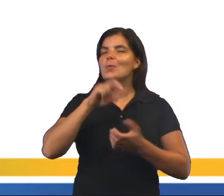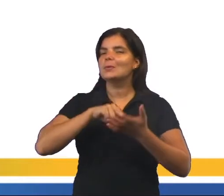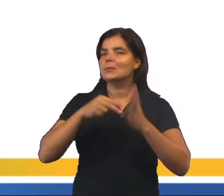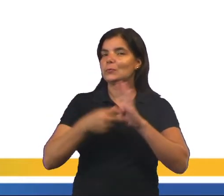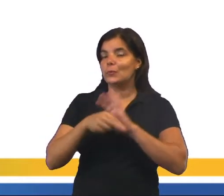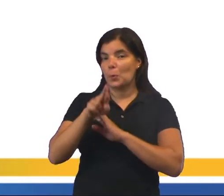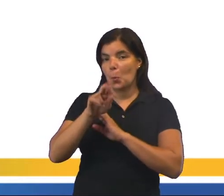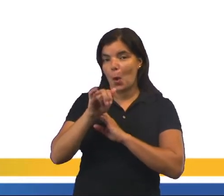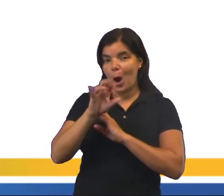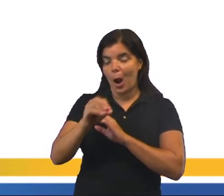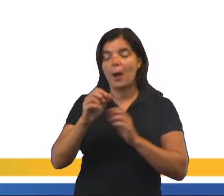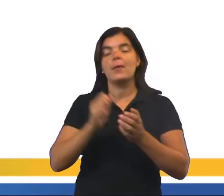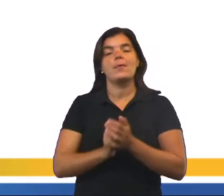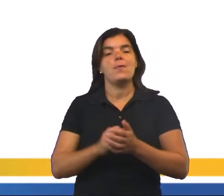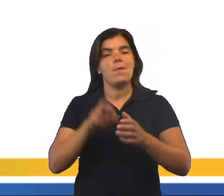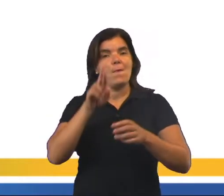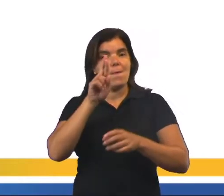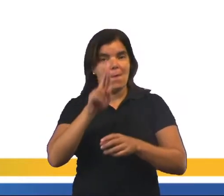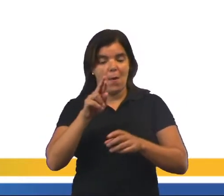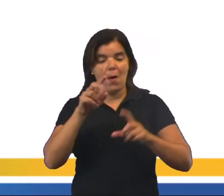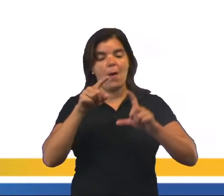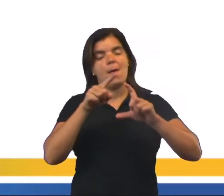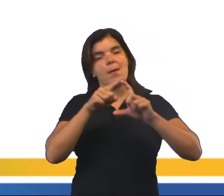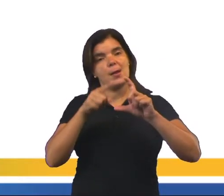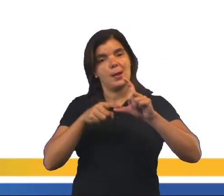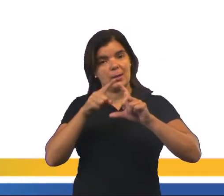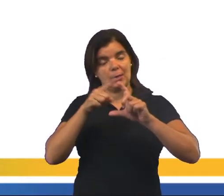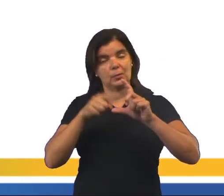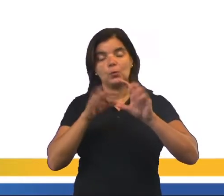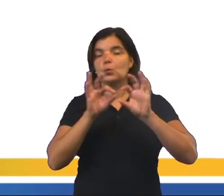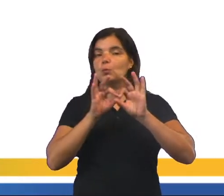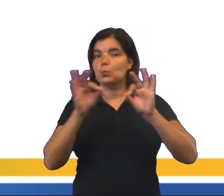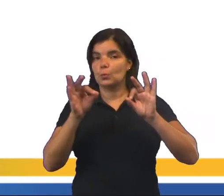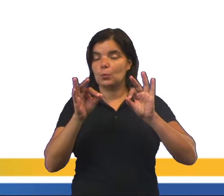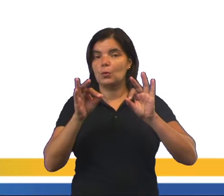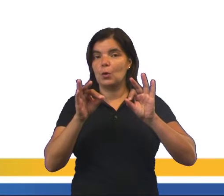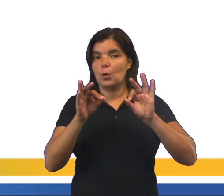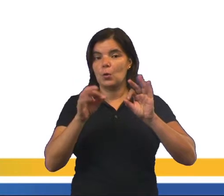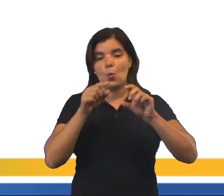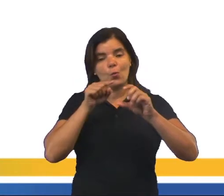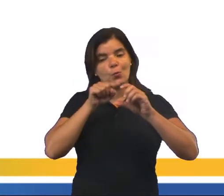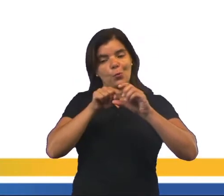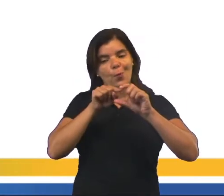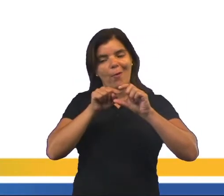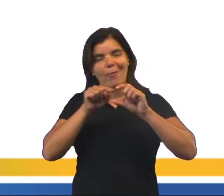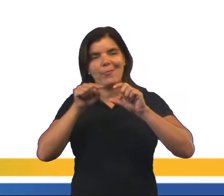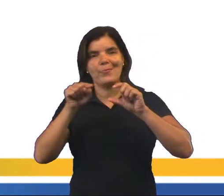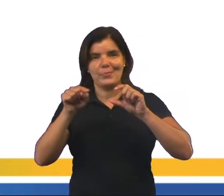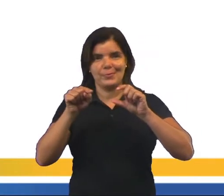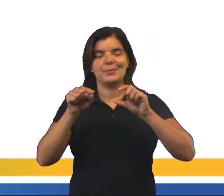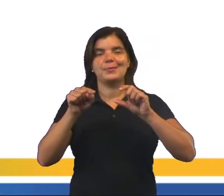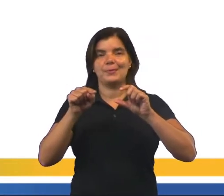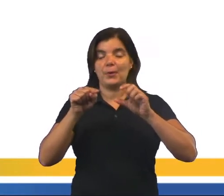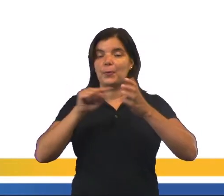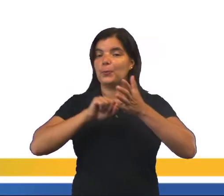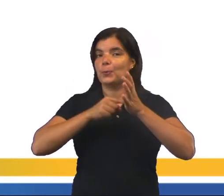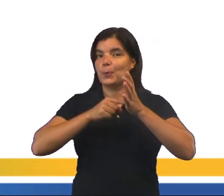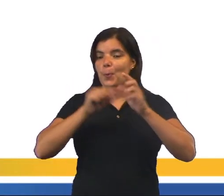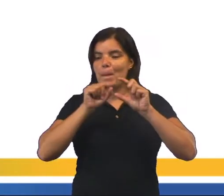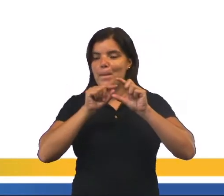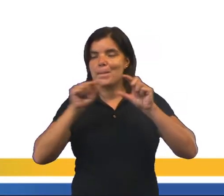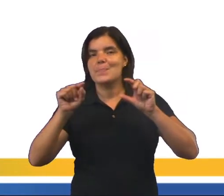o raio? O raio de uma circunferência é aquela medida de um segmento do centro até a borda, né? Do centro até um ponto